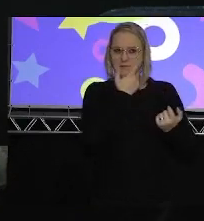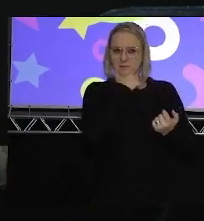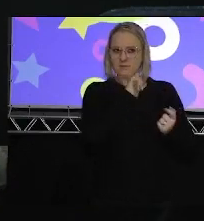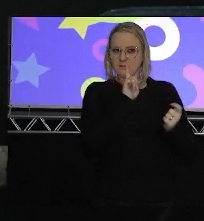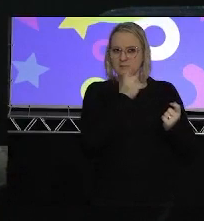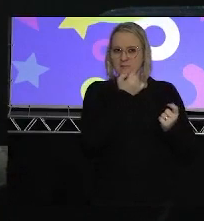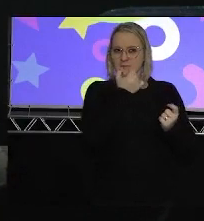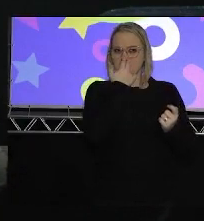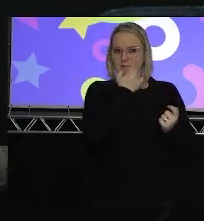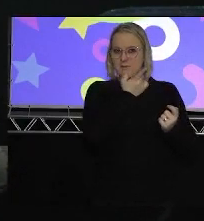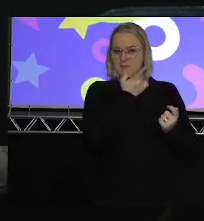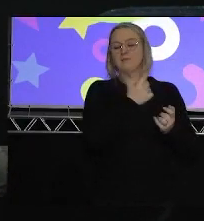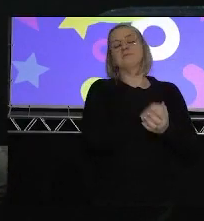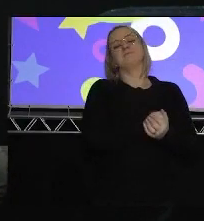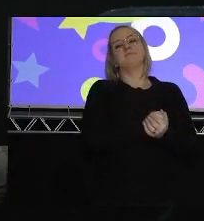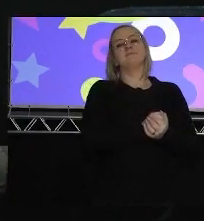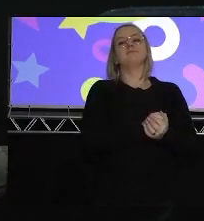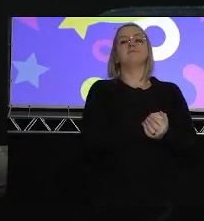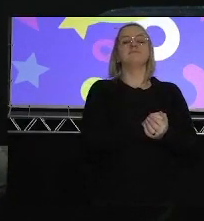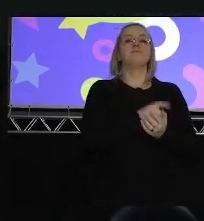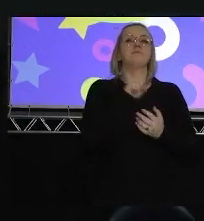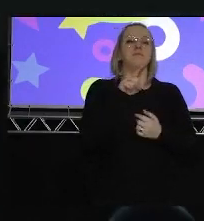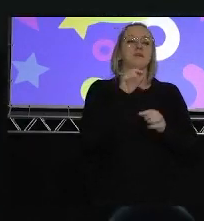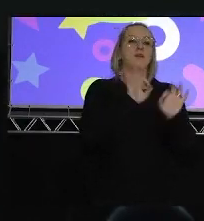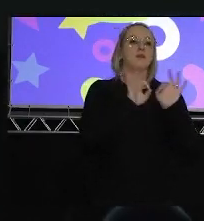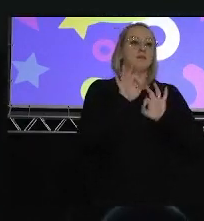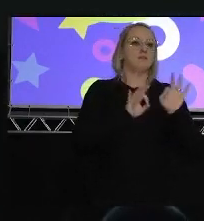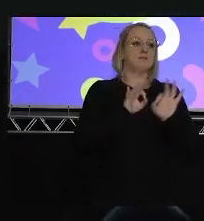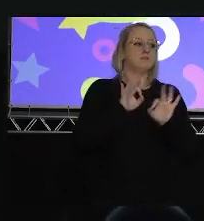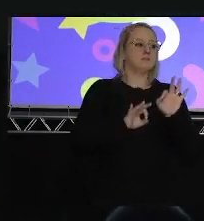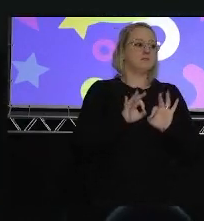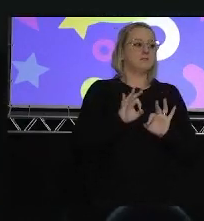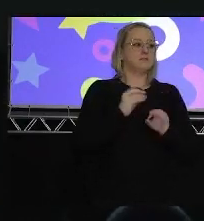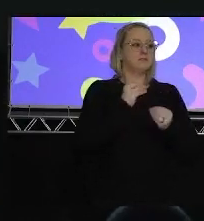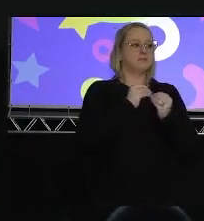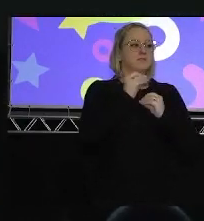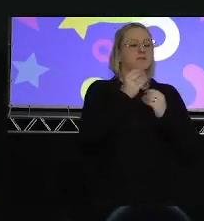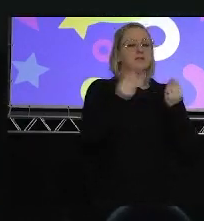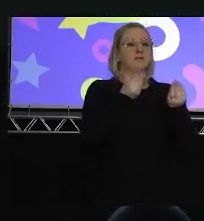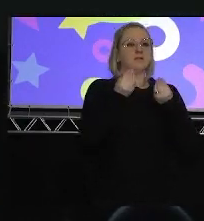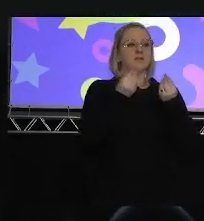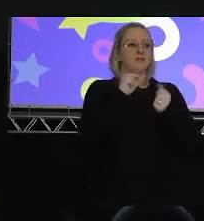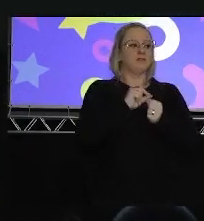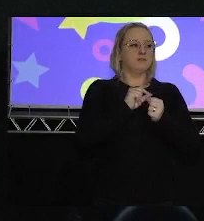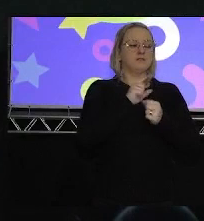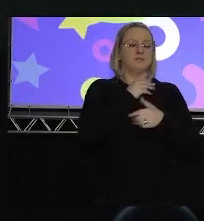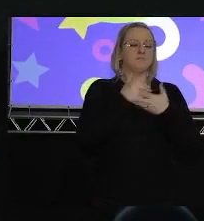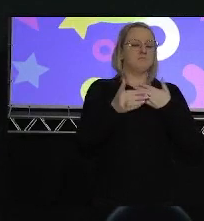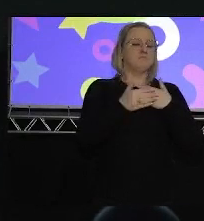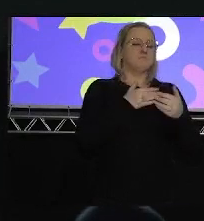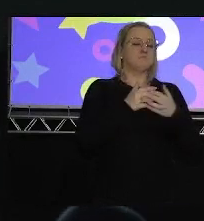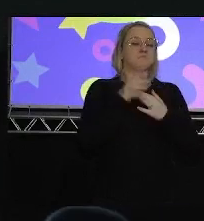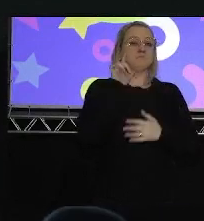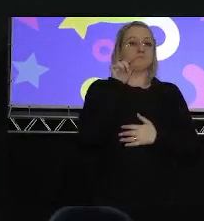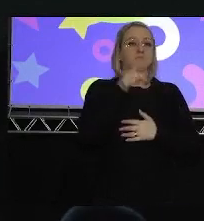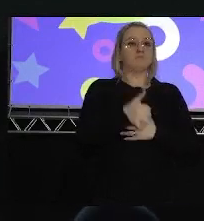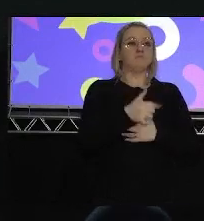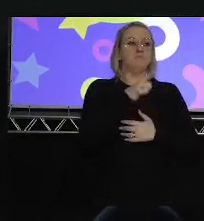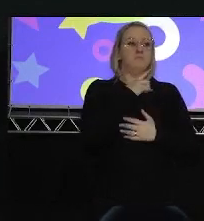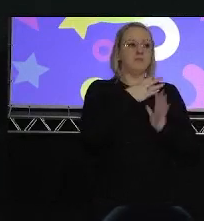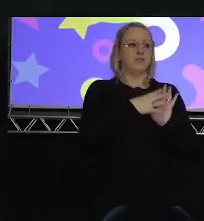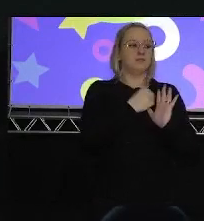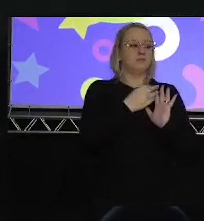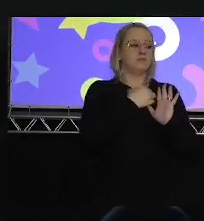mesma coisa, né? Ordem do C-level está lá. Vamos fazer rapidinho que alguém mandou que faz e não interessa. Depois, olha o modelo